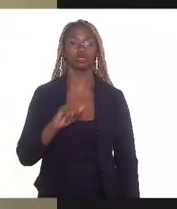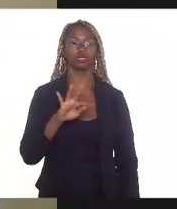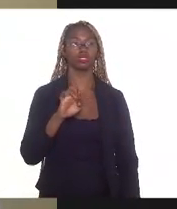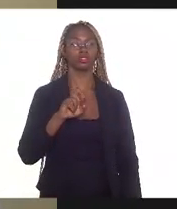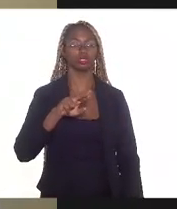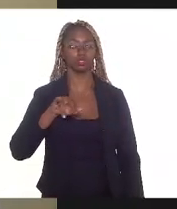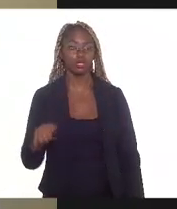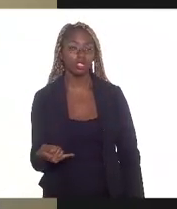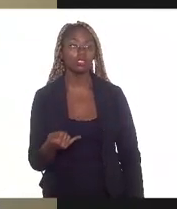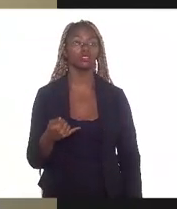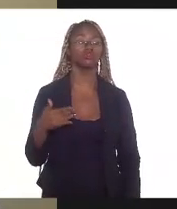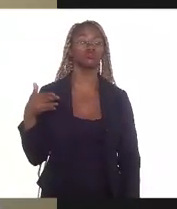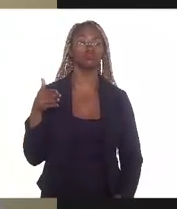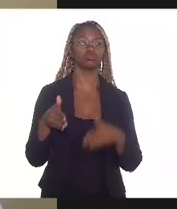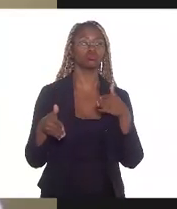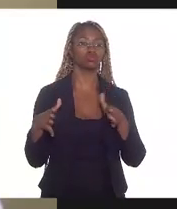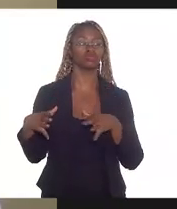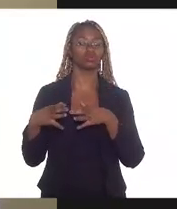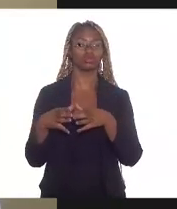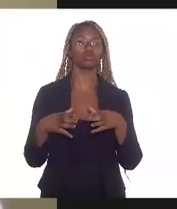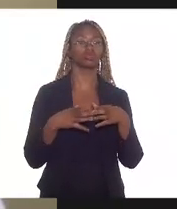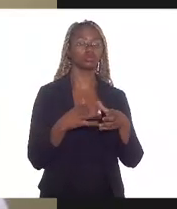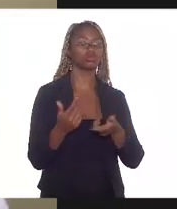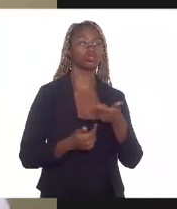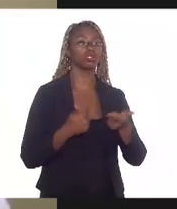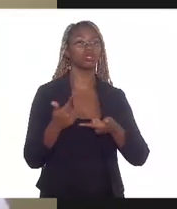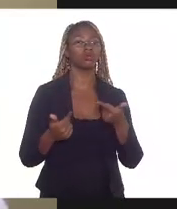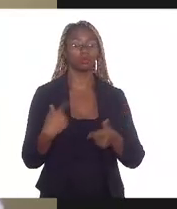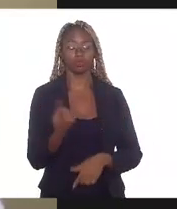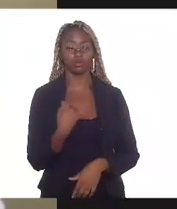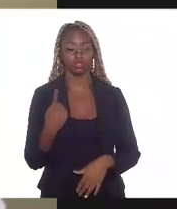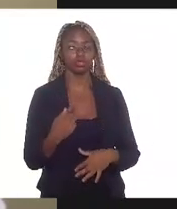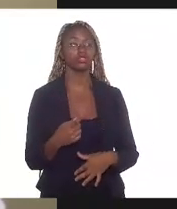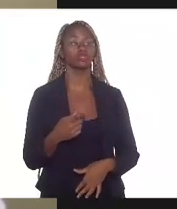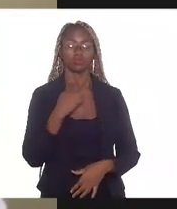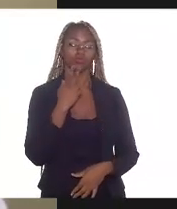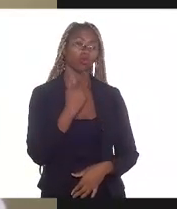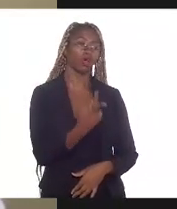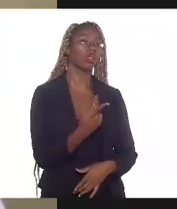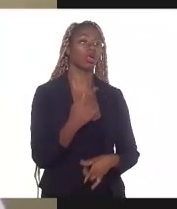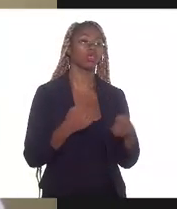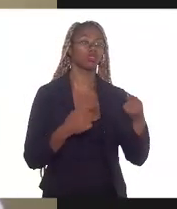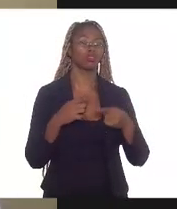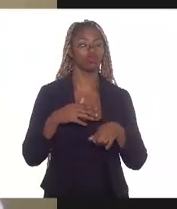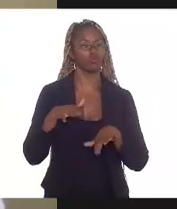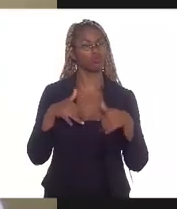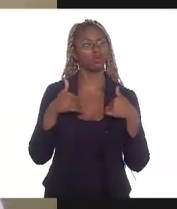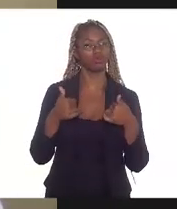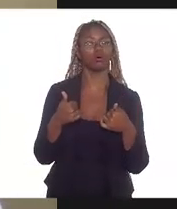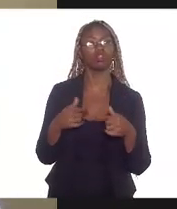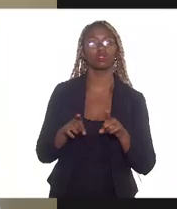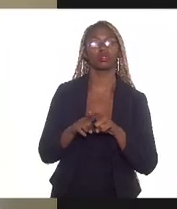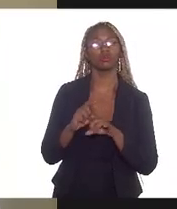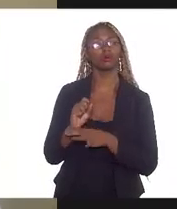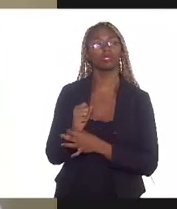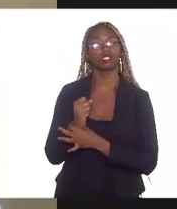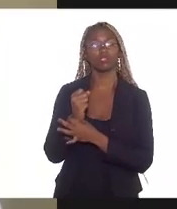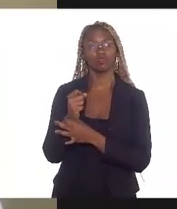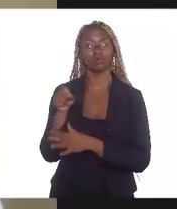diretores, para a gente poder ampliar isso. A minha defesa da votação imediata do projeto se